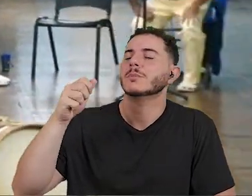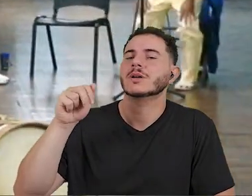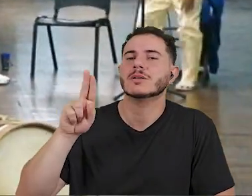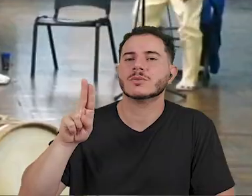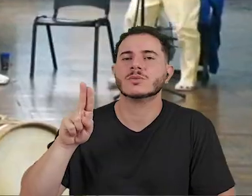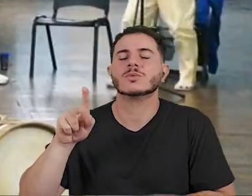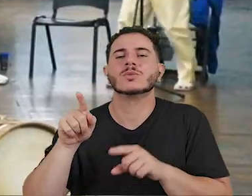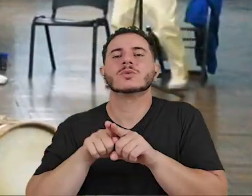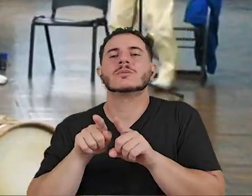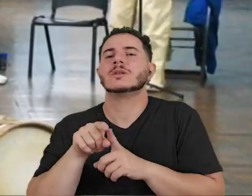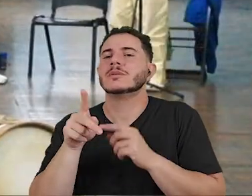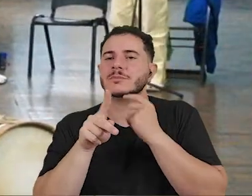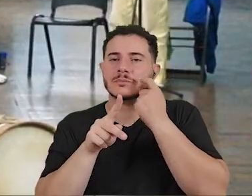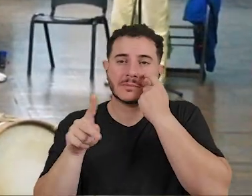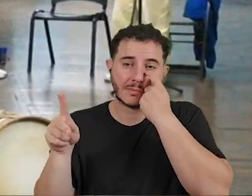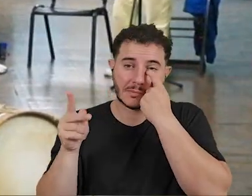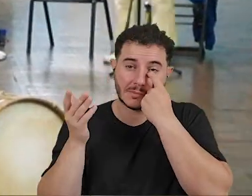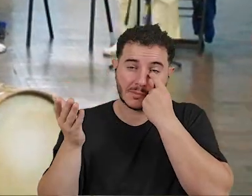Nação Oxalá.